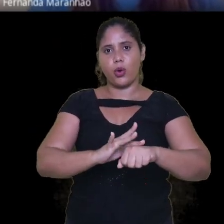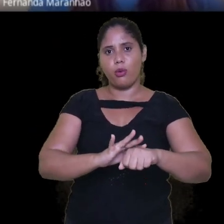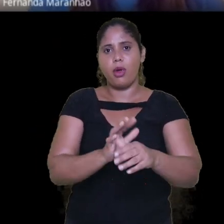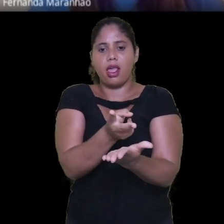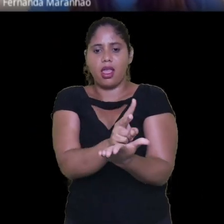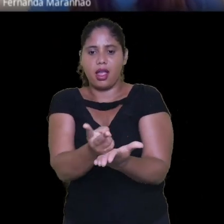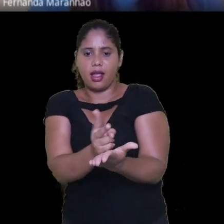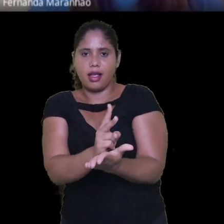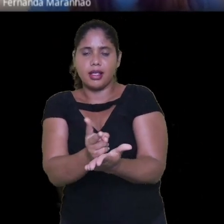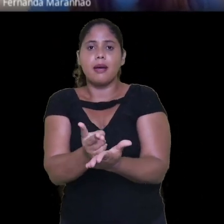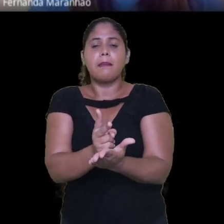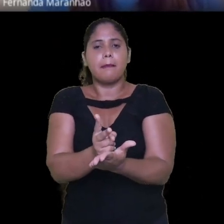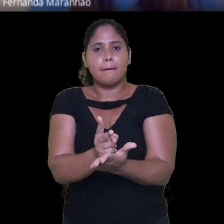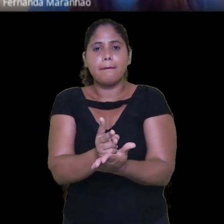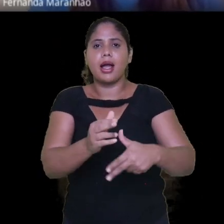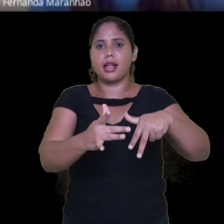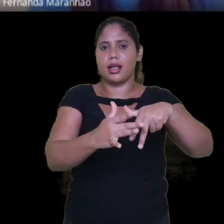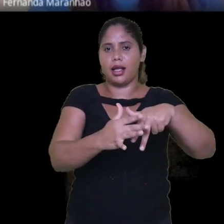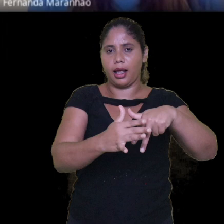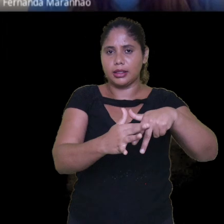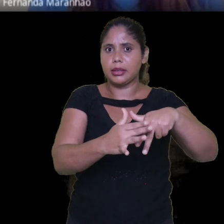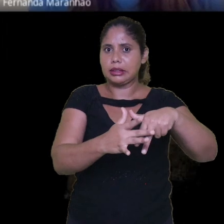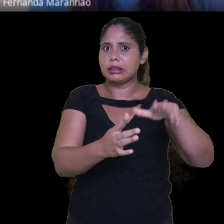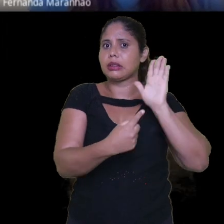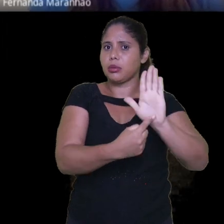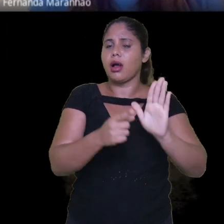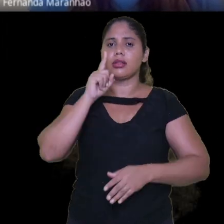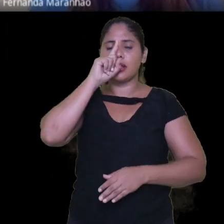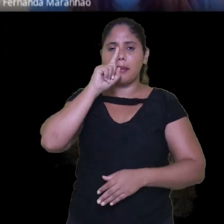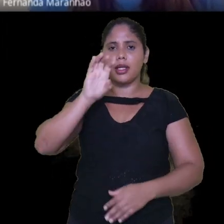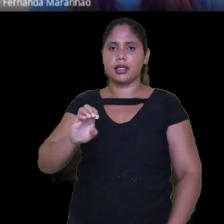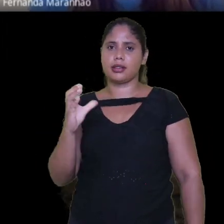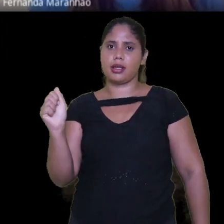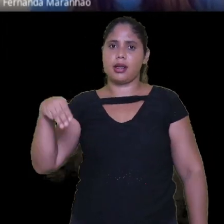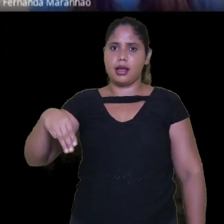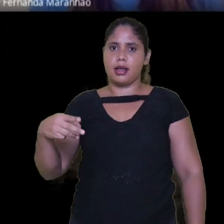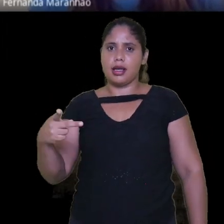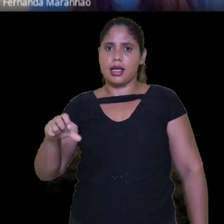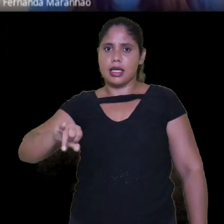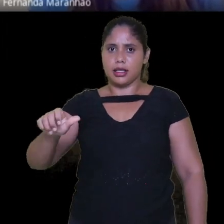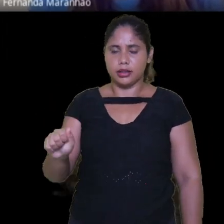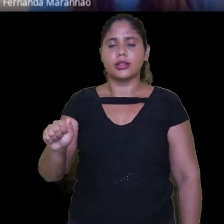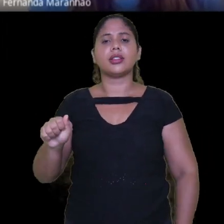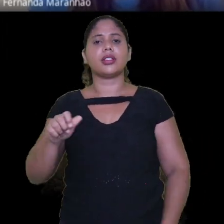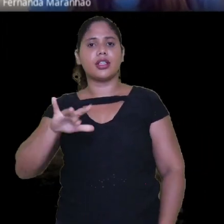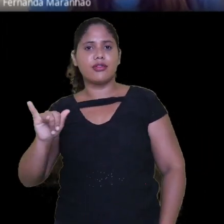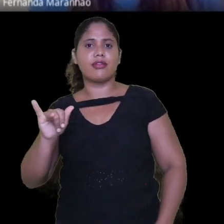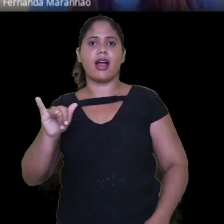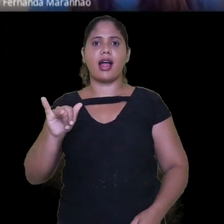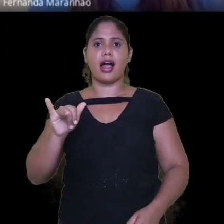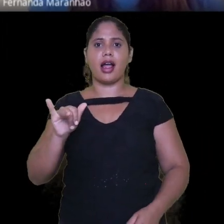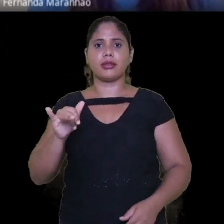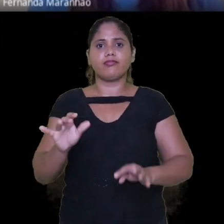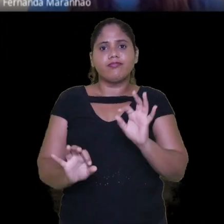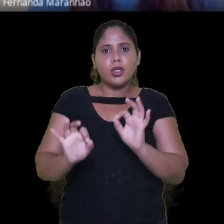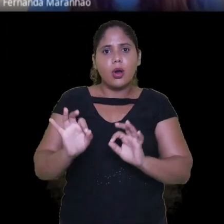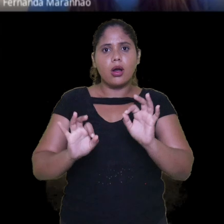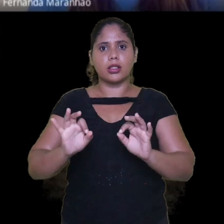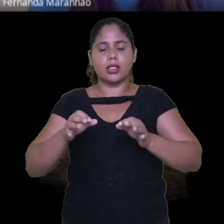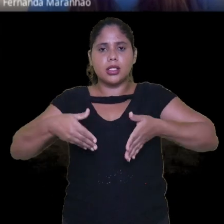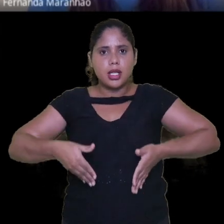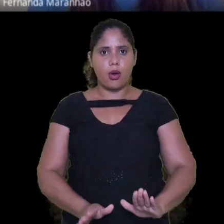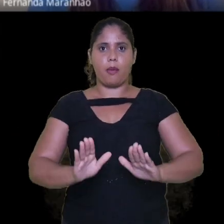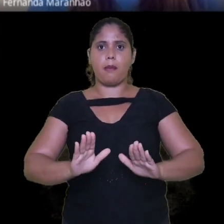dessa paciente é mais elevada. Essa paciente também precisa ser admitida em ambiente hospitalar e também